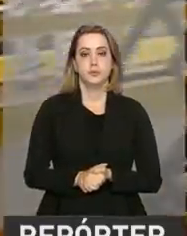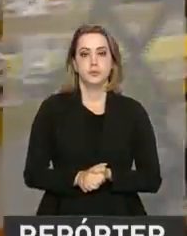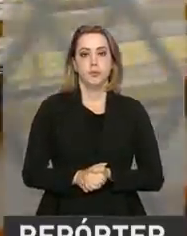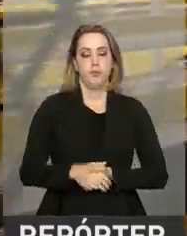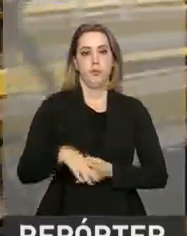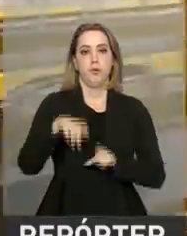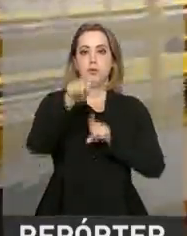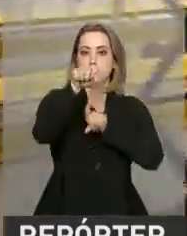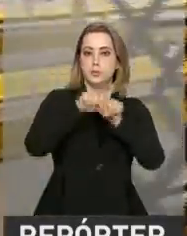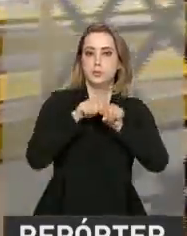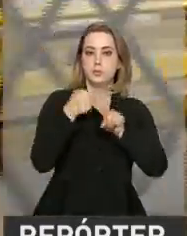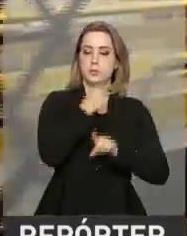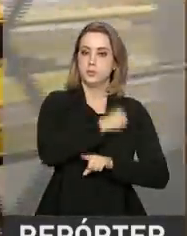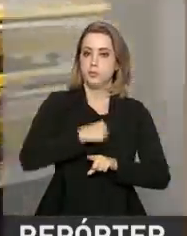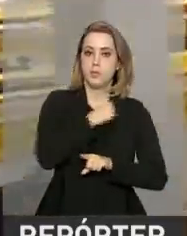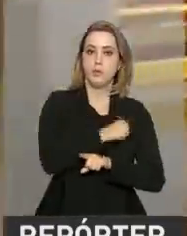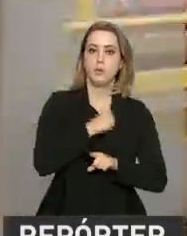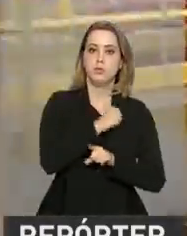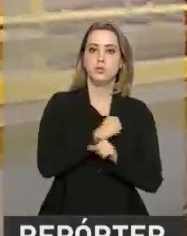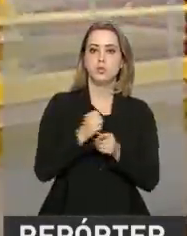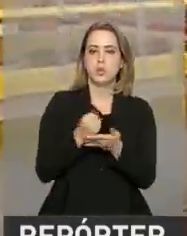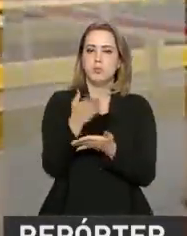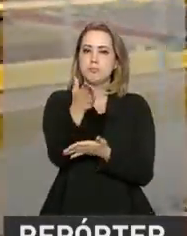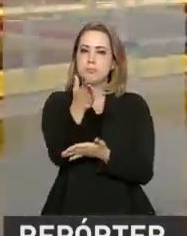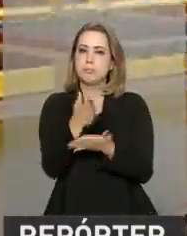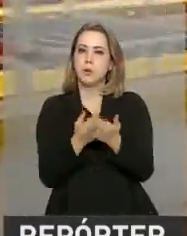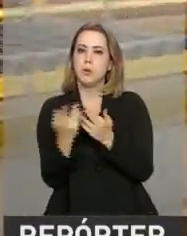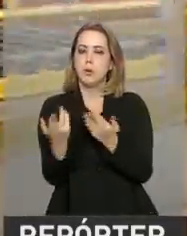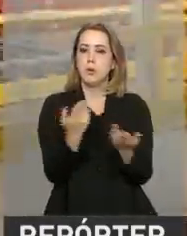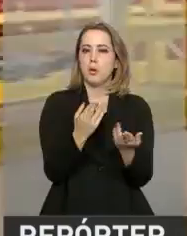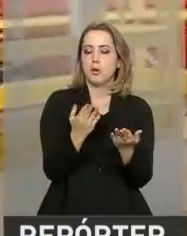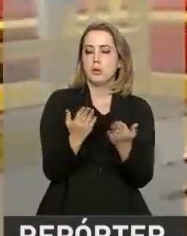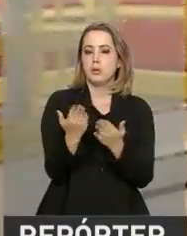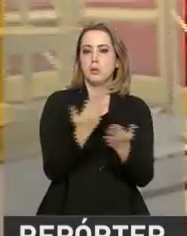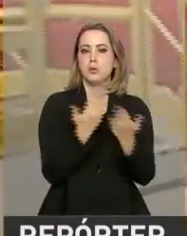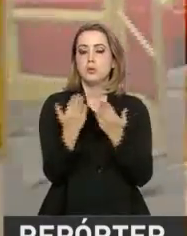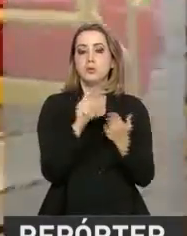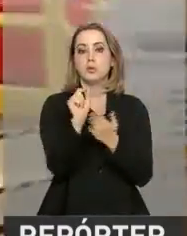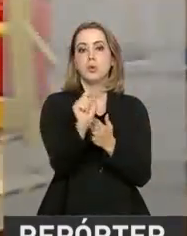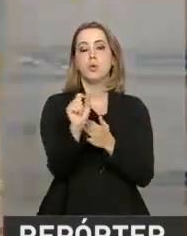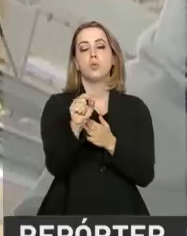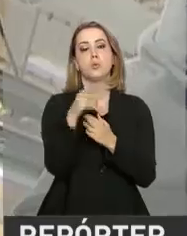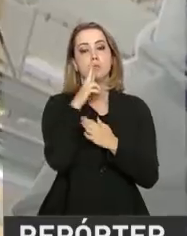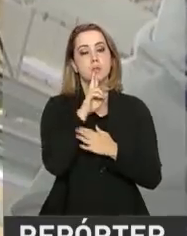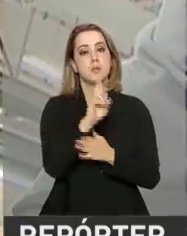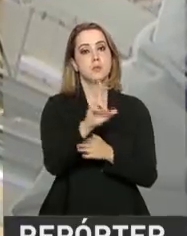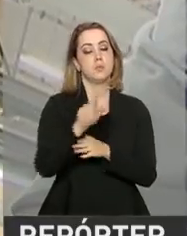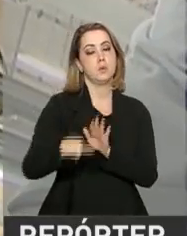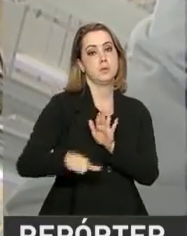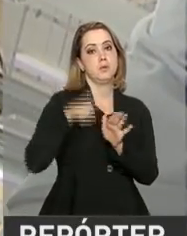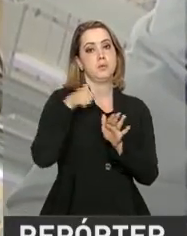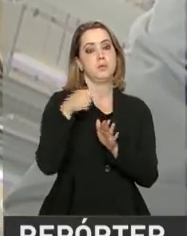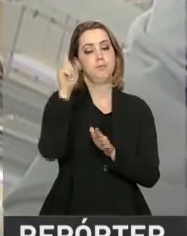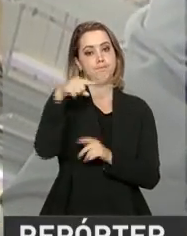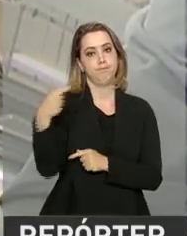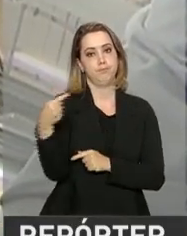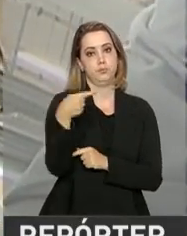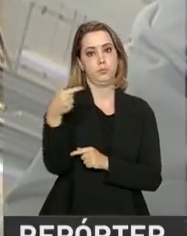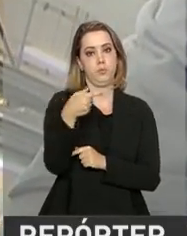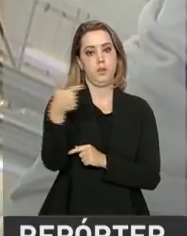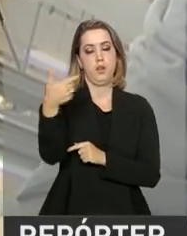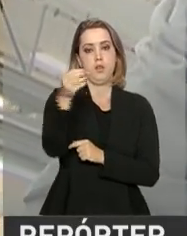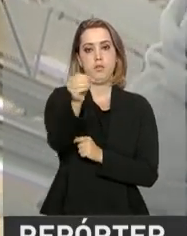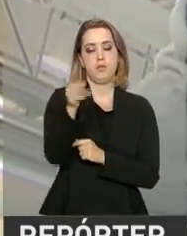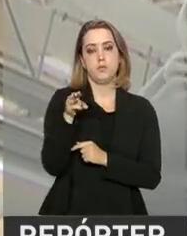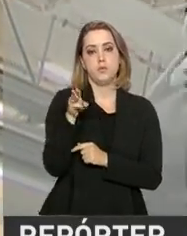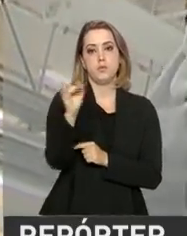Em agosto, a diferença entre o que o governo arrecadou e o que gastou, chamado de resultado primário, ficou negativa em 20